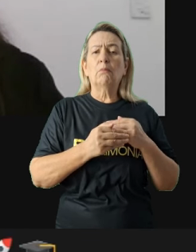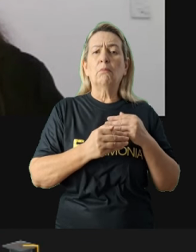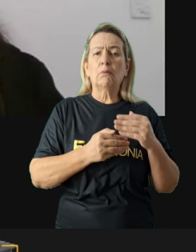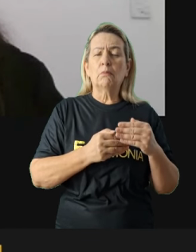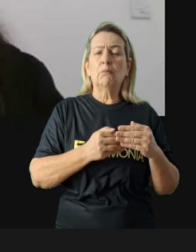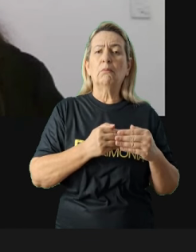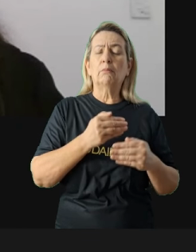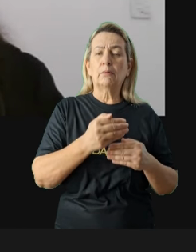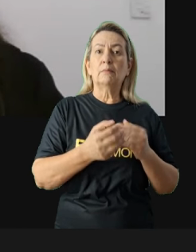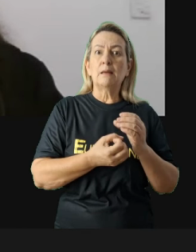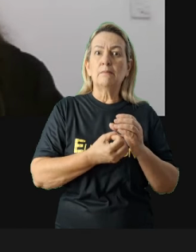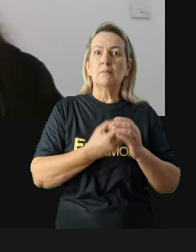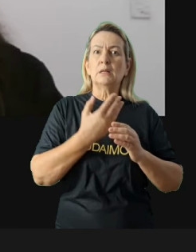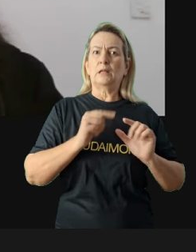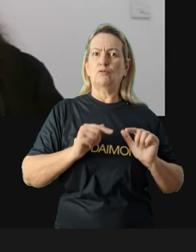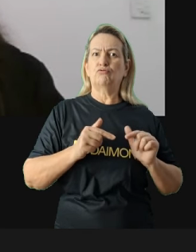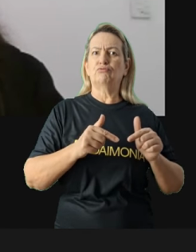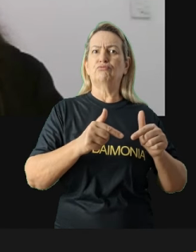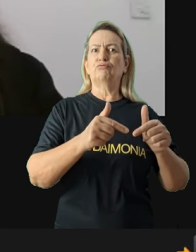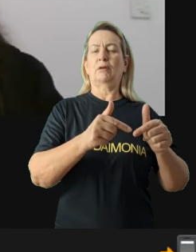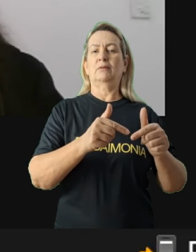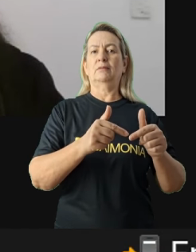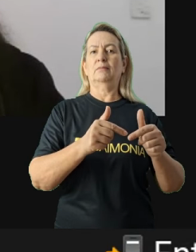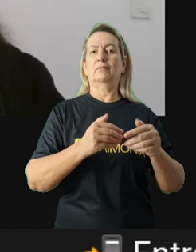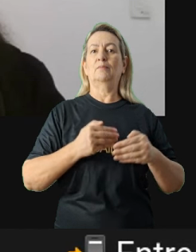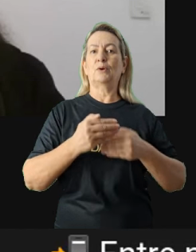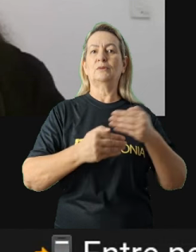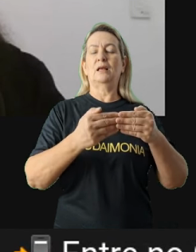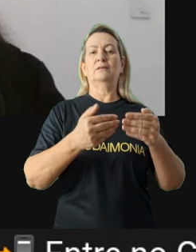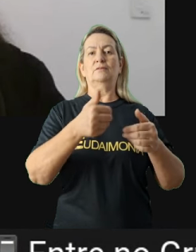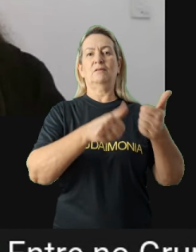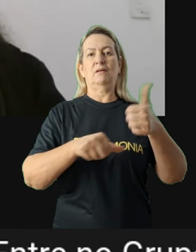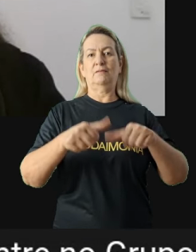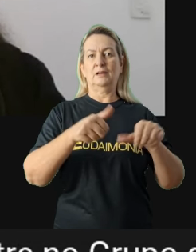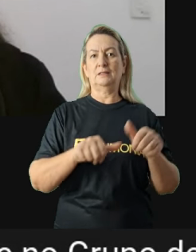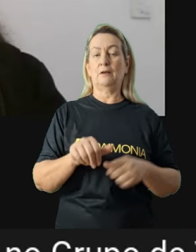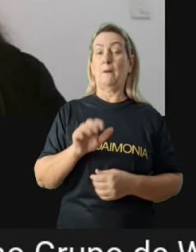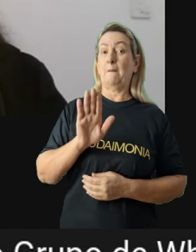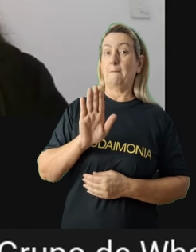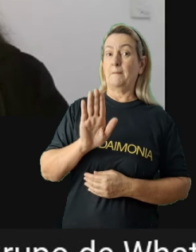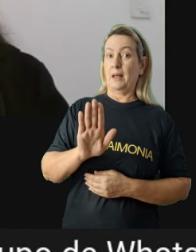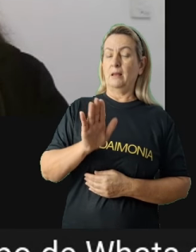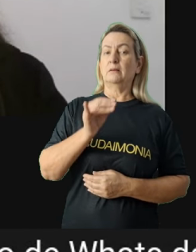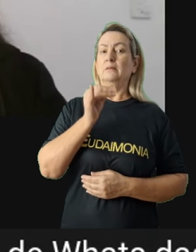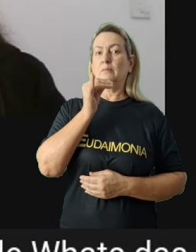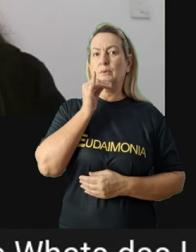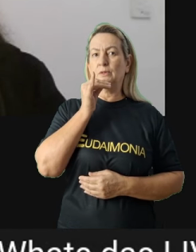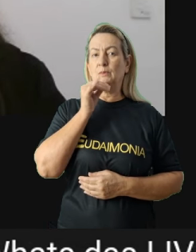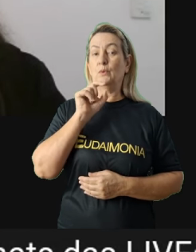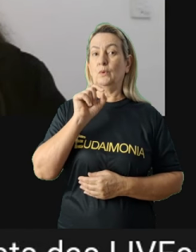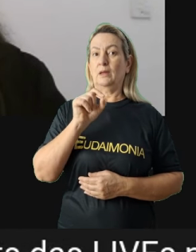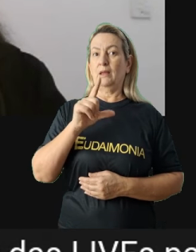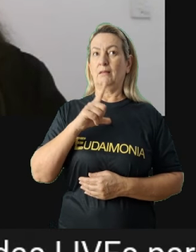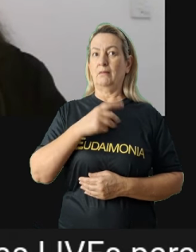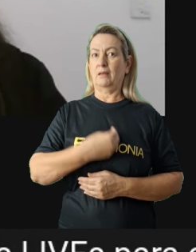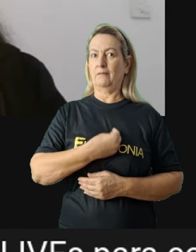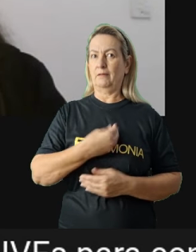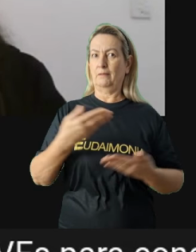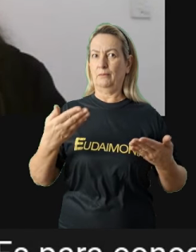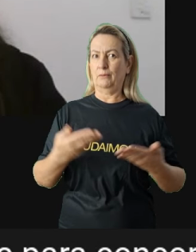mais lenta para a incrementação e dinamização dos processos de avaliação. Embora